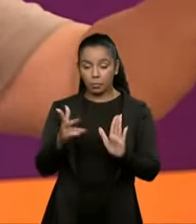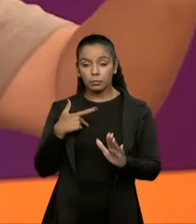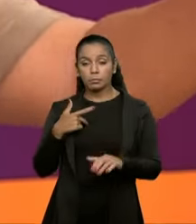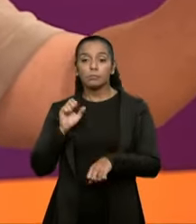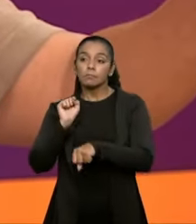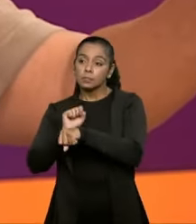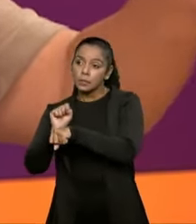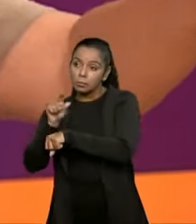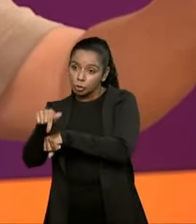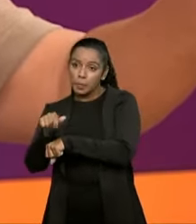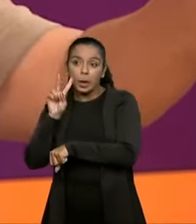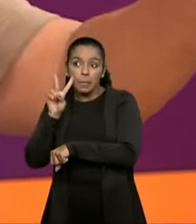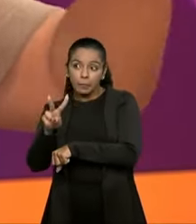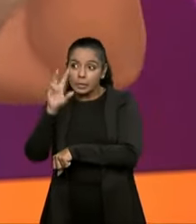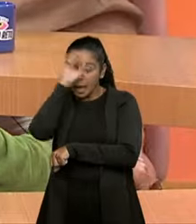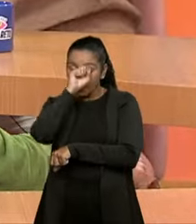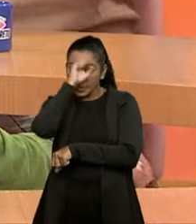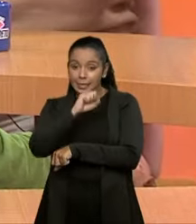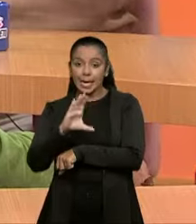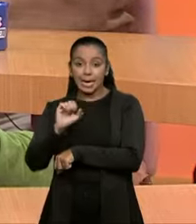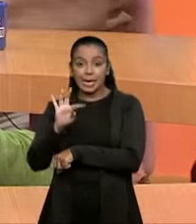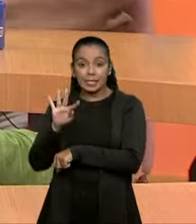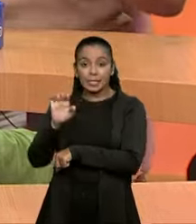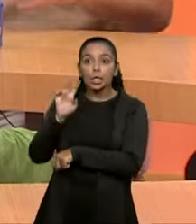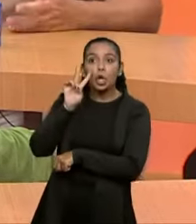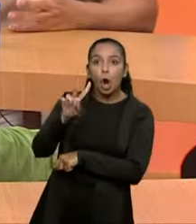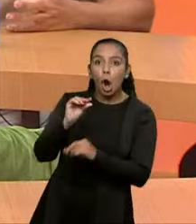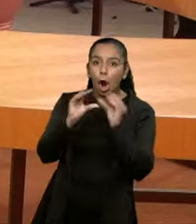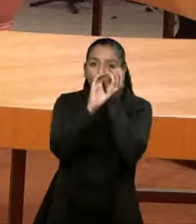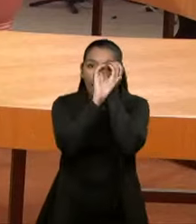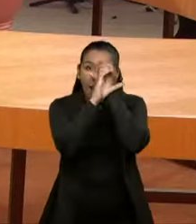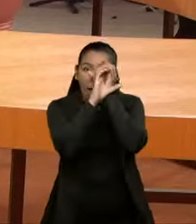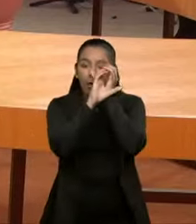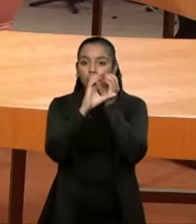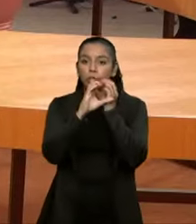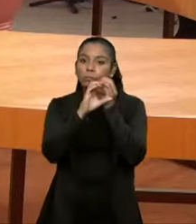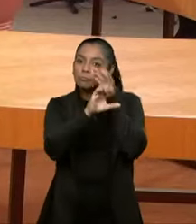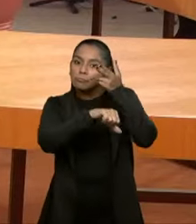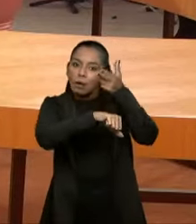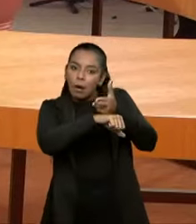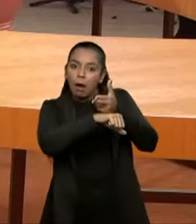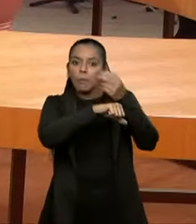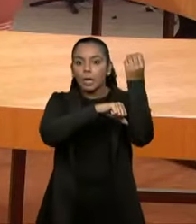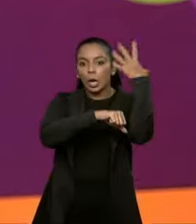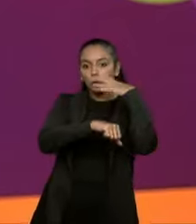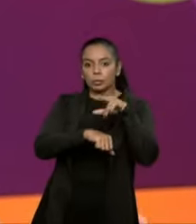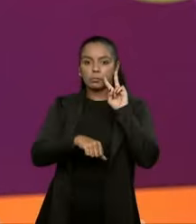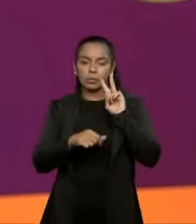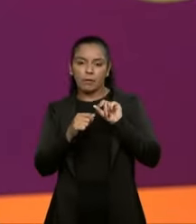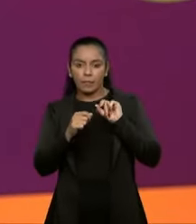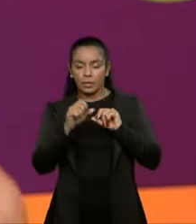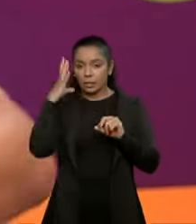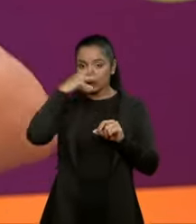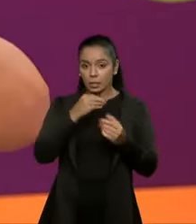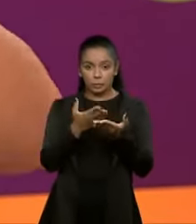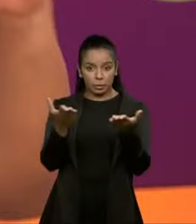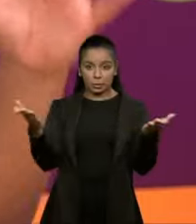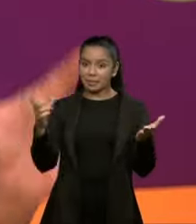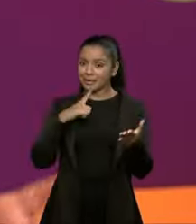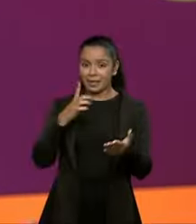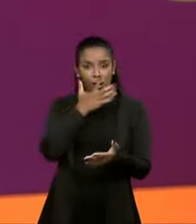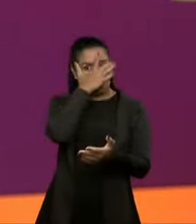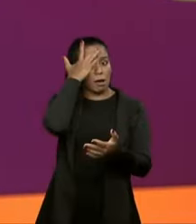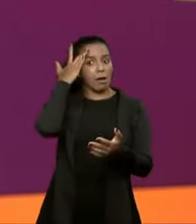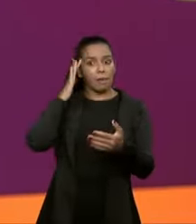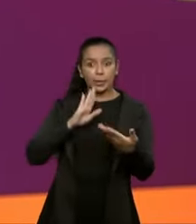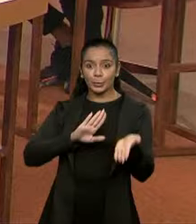Fica na suíte pra você aprender, cacete. Fica ali. Olha, lente, câmera, luz e tal. E às vezes a gente tá aqui fazendo, tá bonitão aí no ar pra vocês que estão assistindo, mas tem uma galera